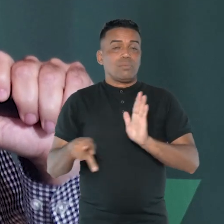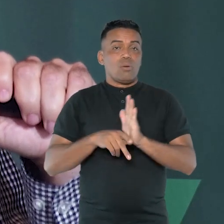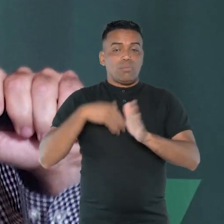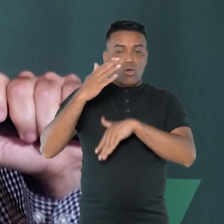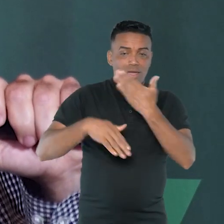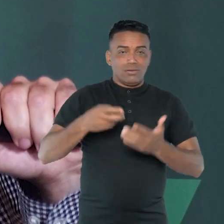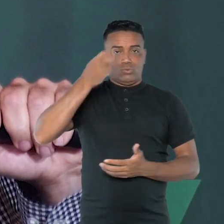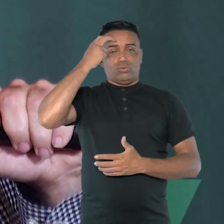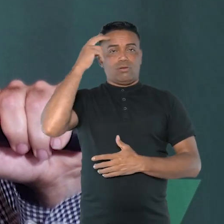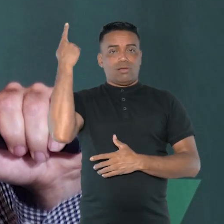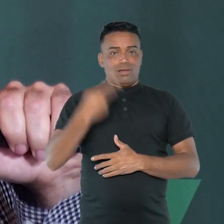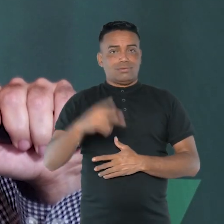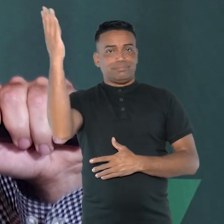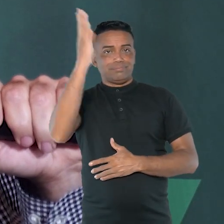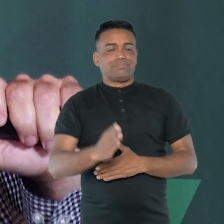progresso cultural de um país.